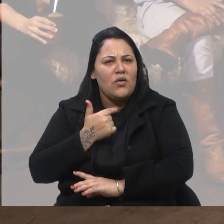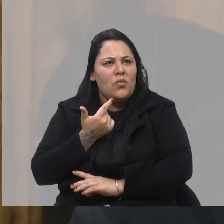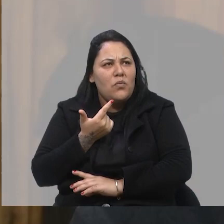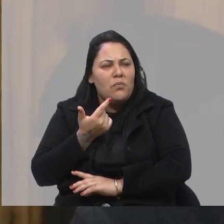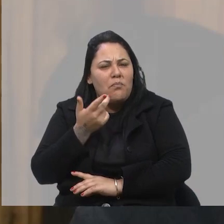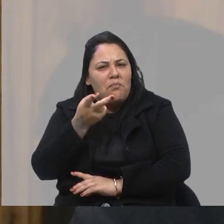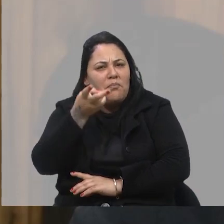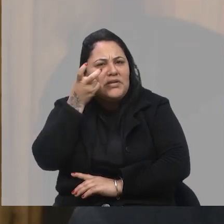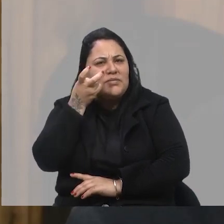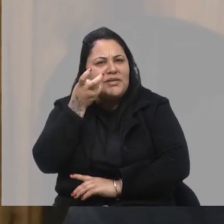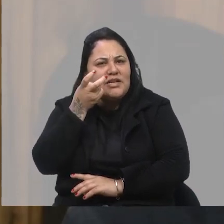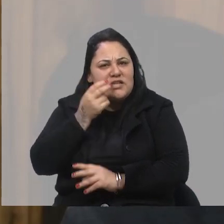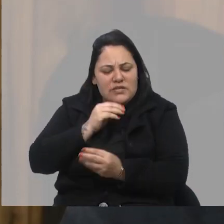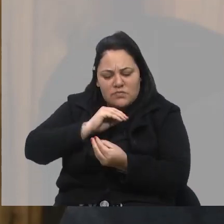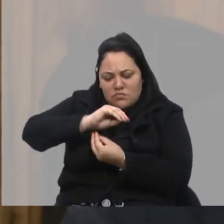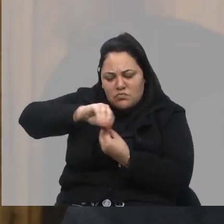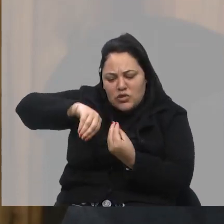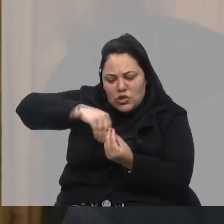aplicaram muitas harmonias